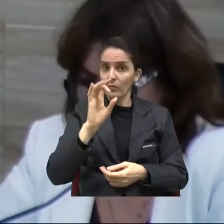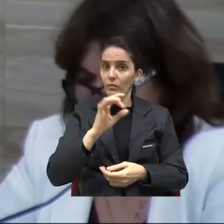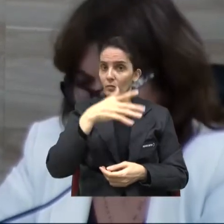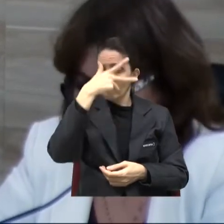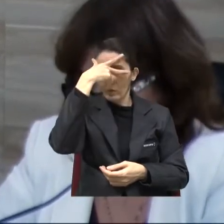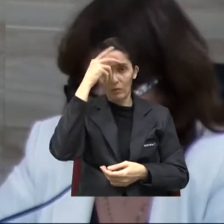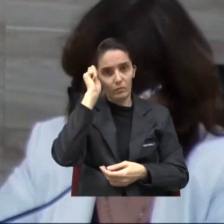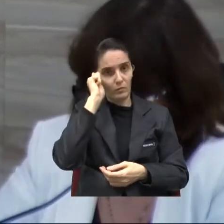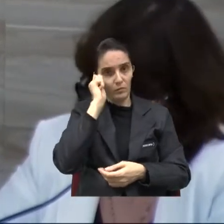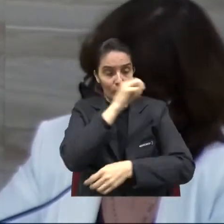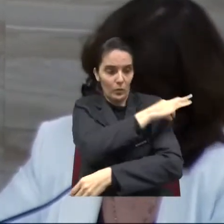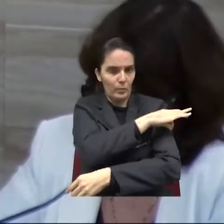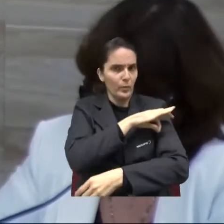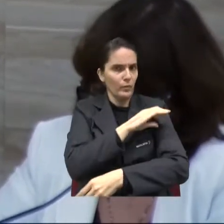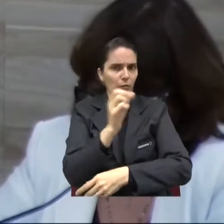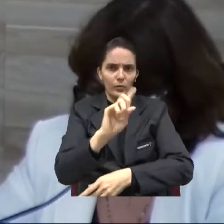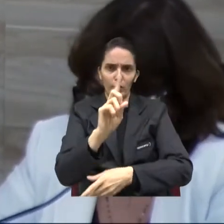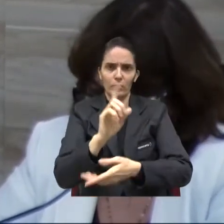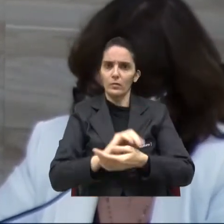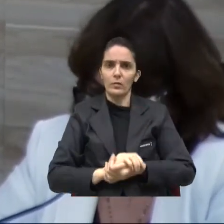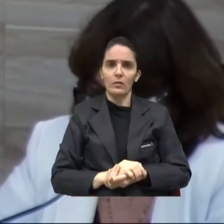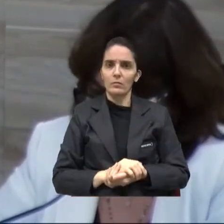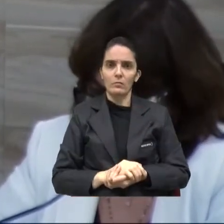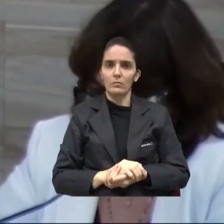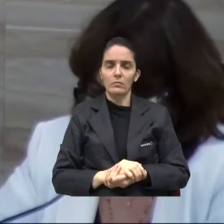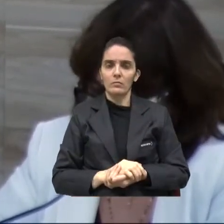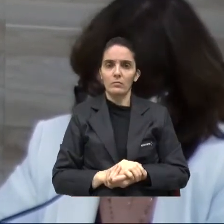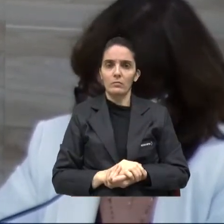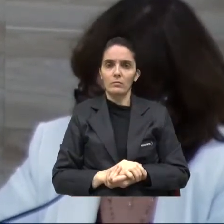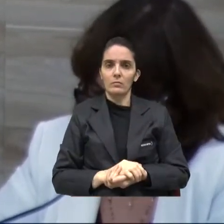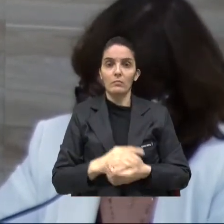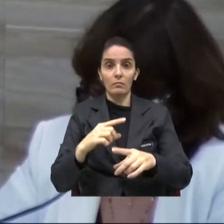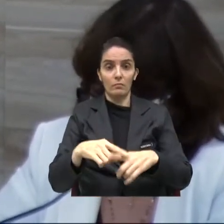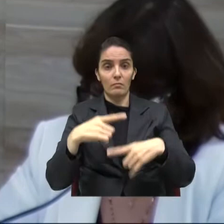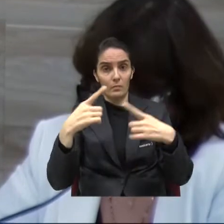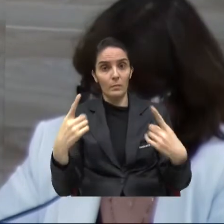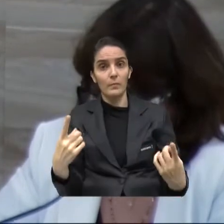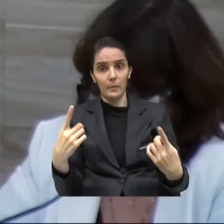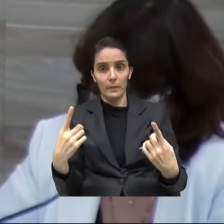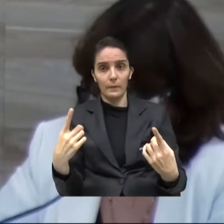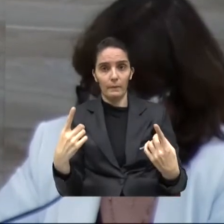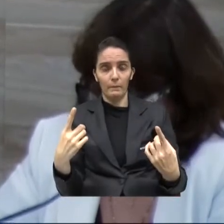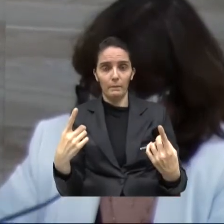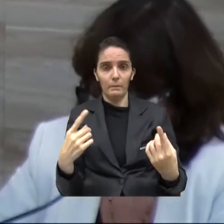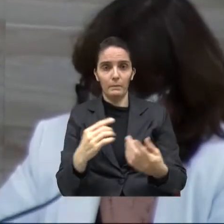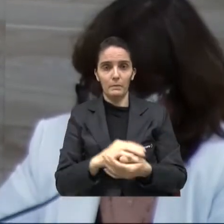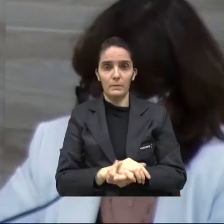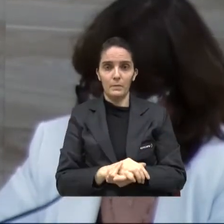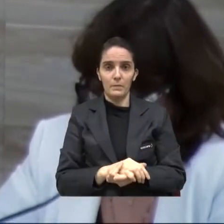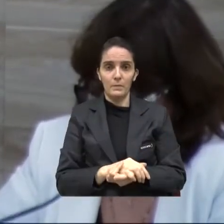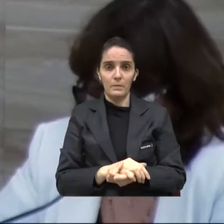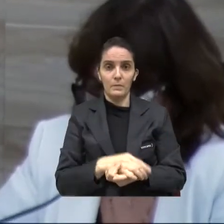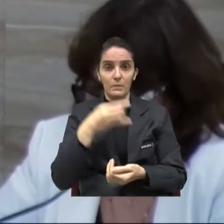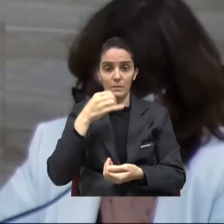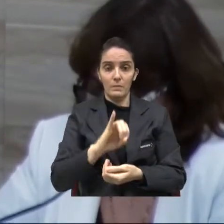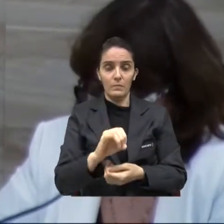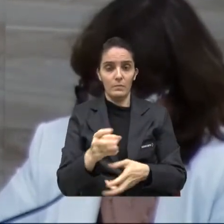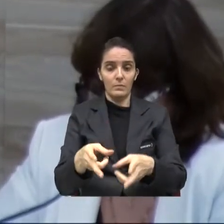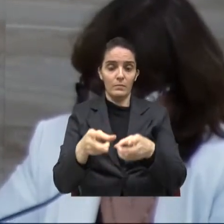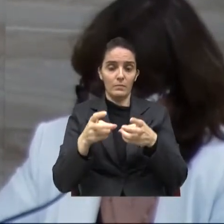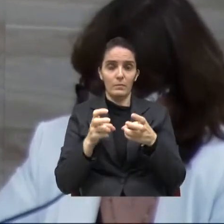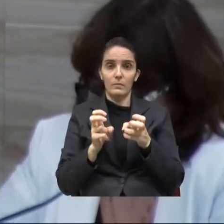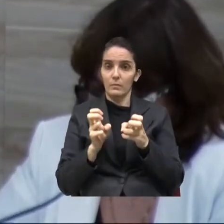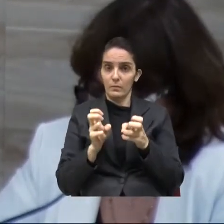Eu entendo isso, porque não é ele que está lá causando o buraco. Mas é claro que se você fizer uma varredura, aí você vai